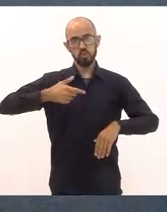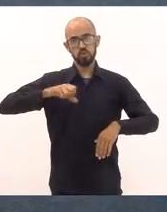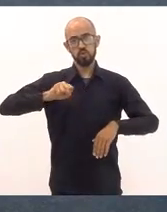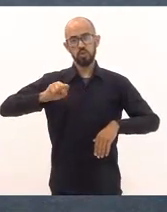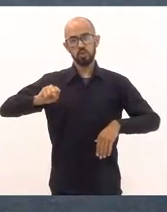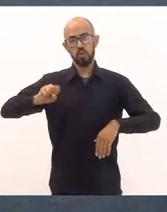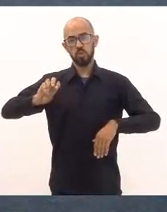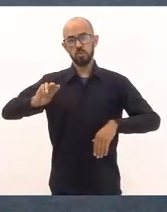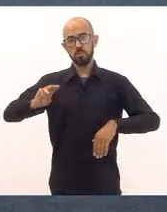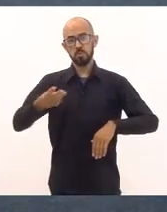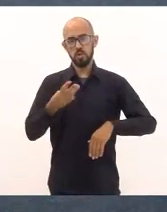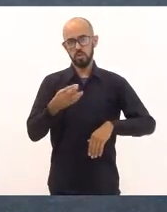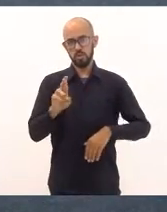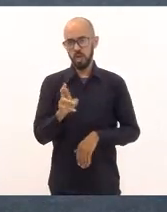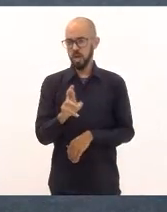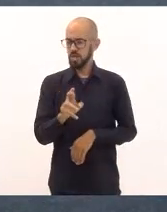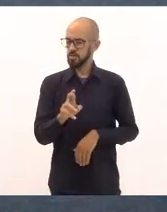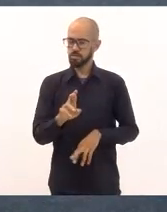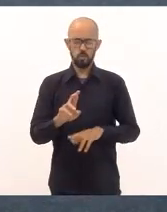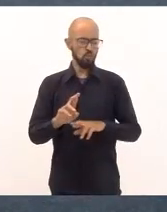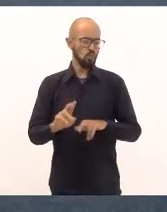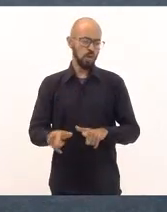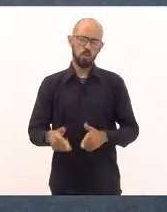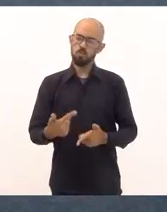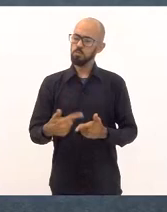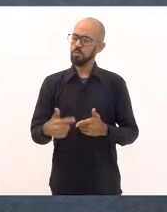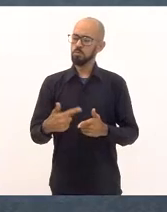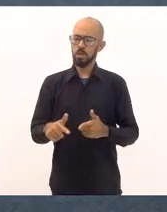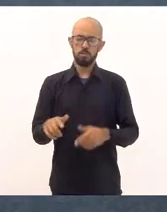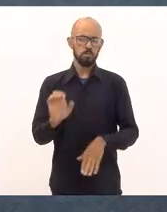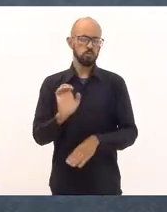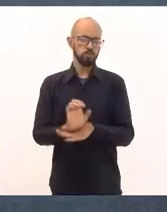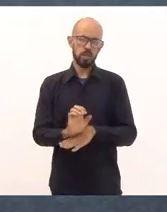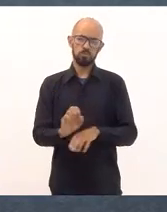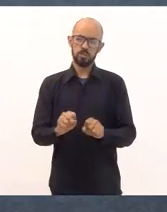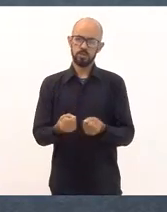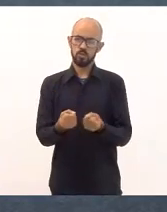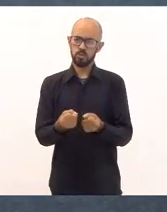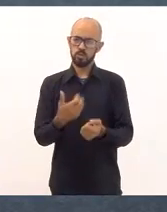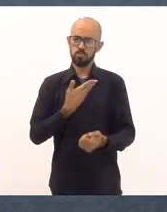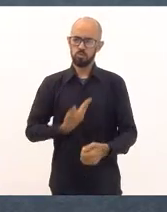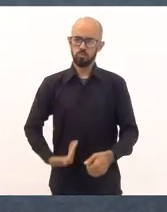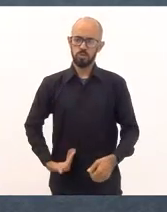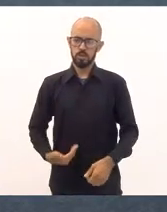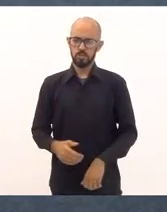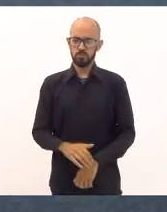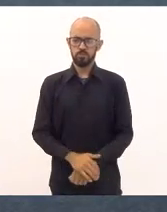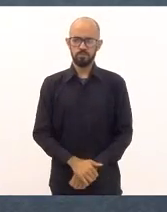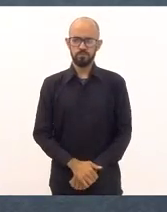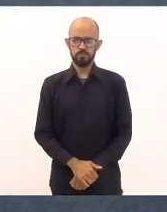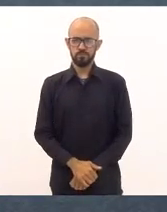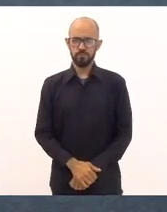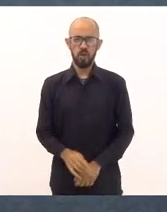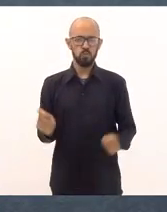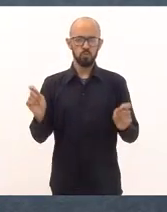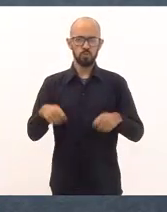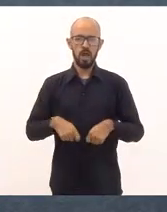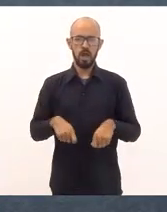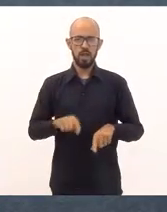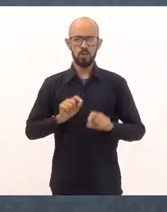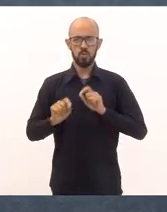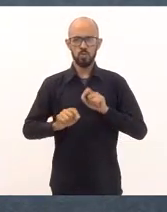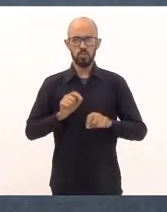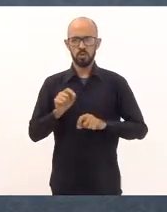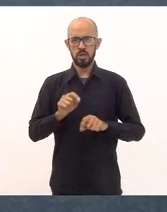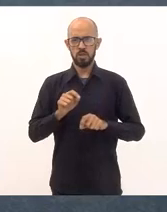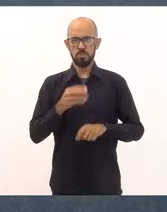milhões de reais não pode ser o problema do Estado para a segurança pública. Não se pode